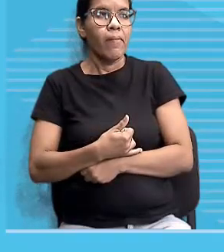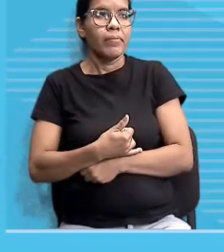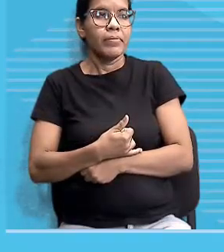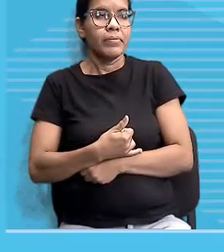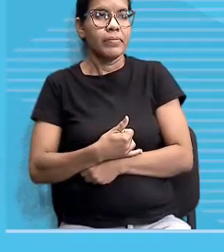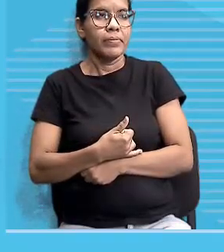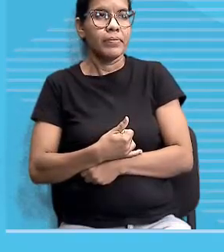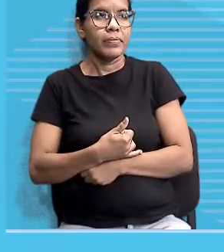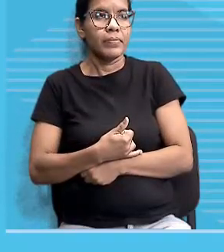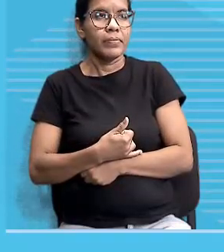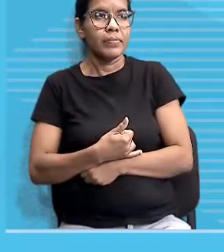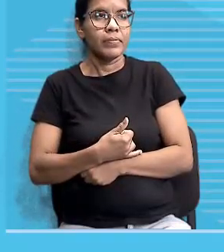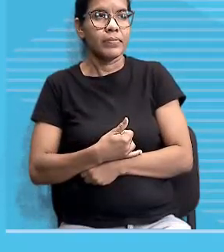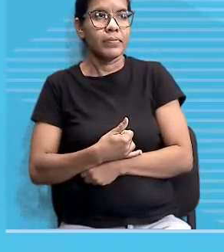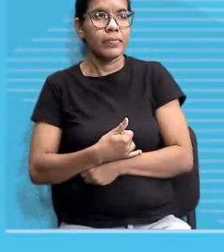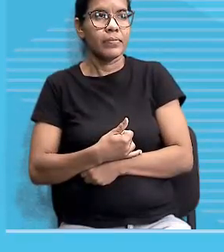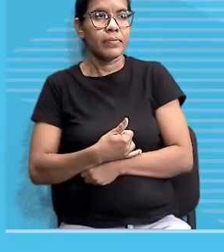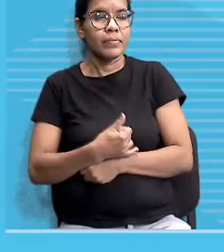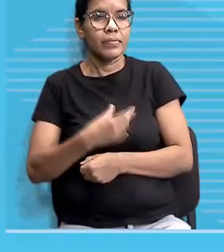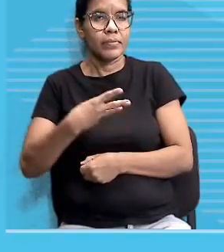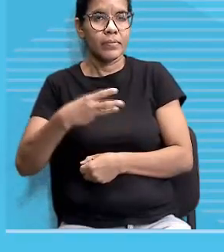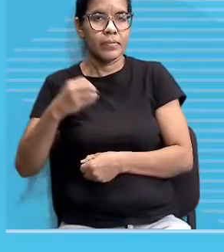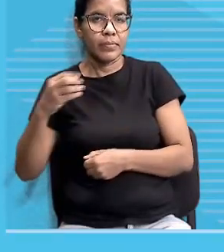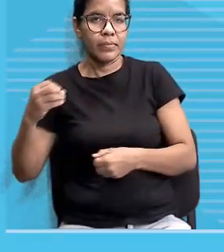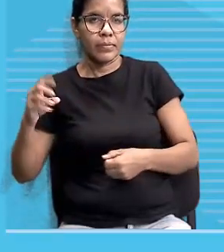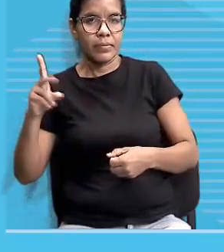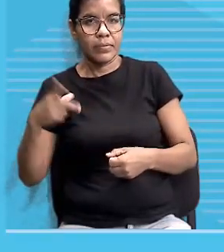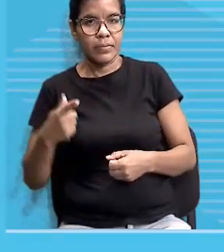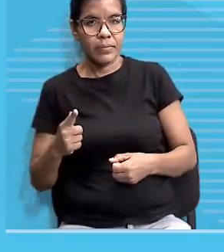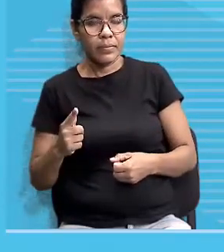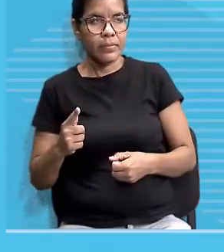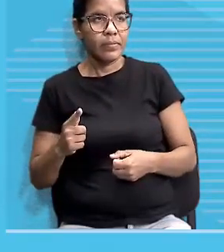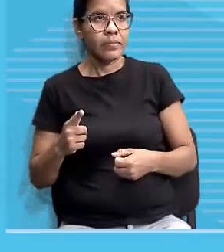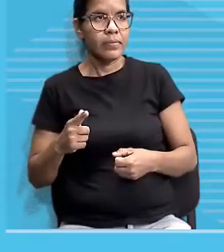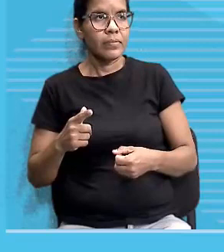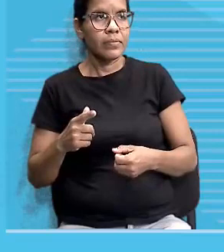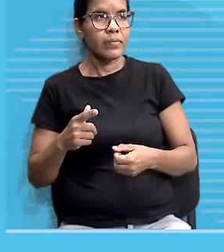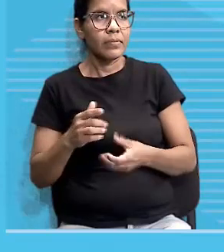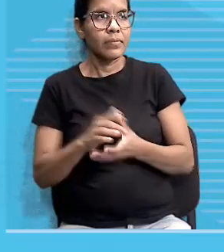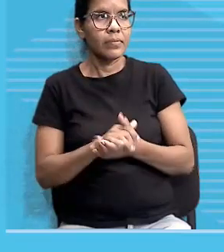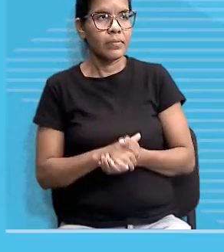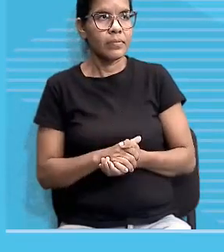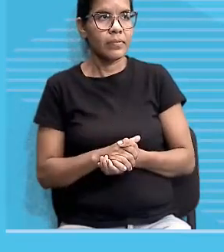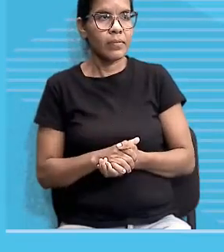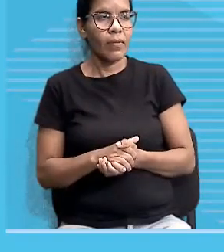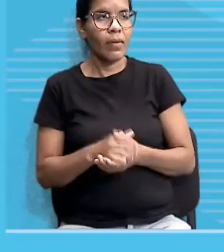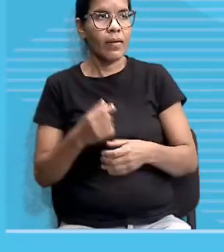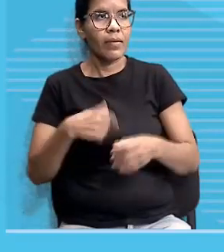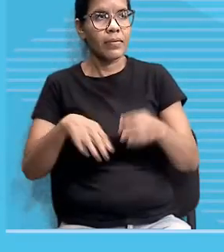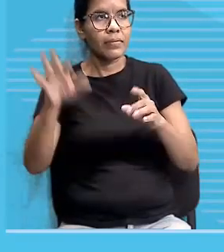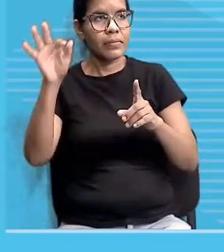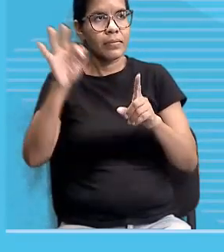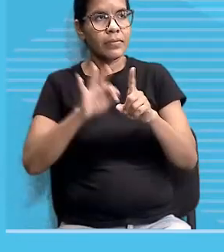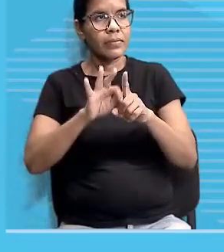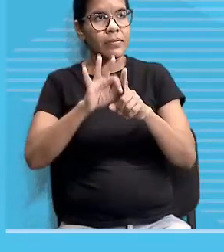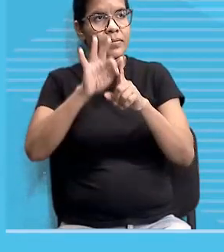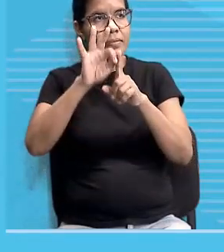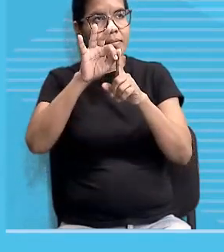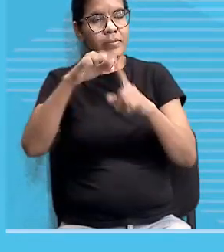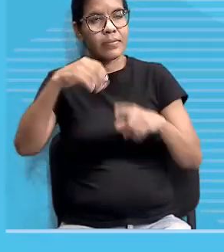E aí mais de 300 g a o que sua temperatura